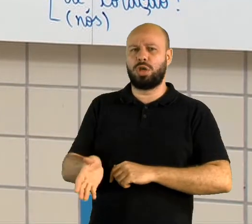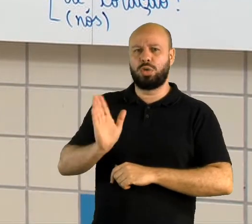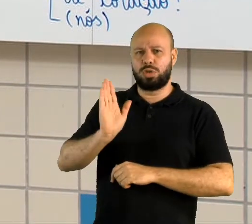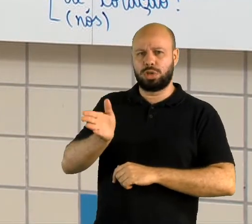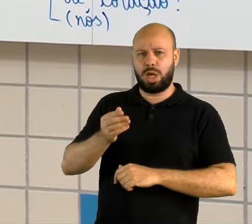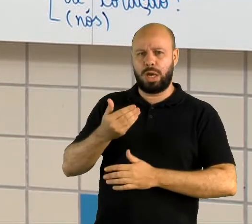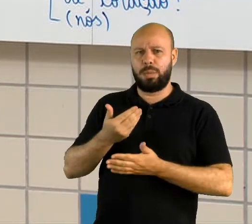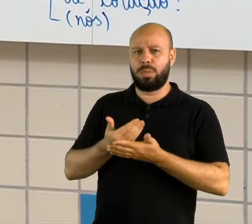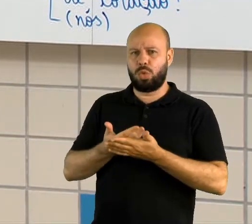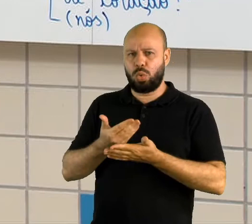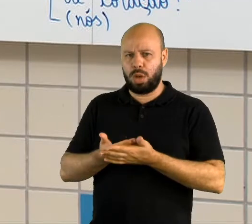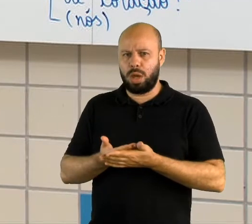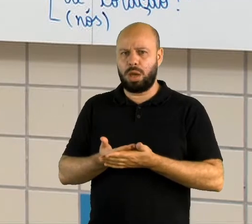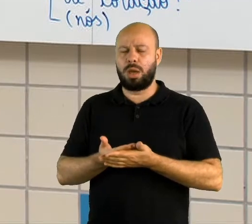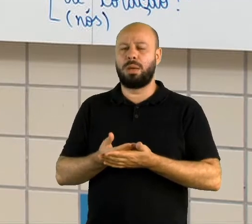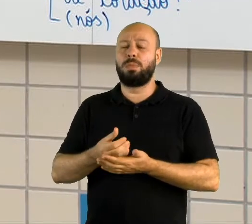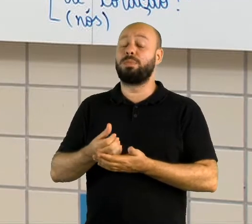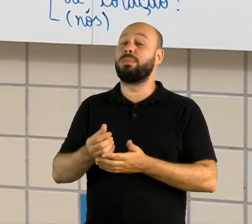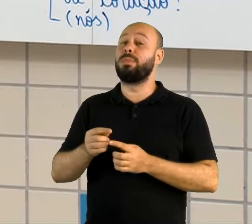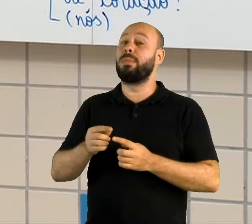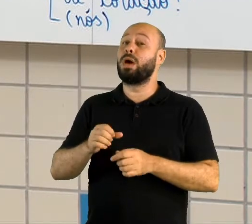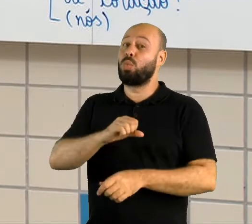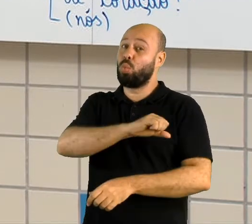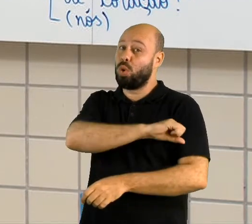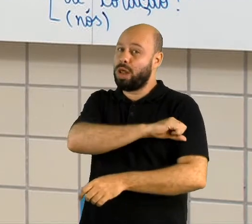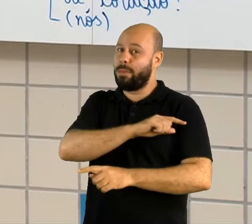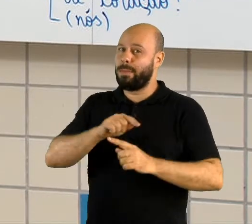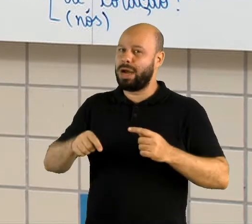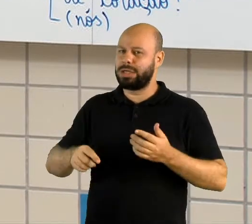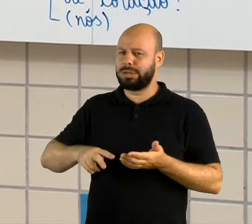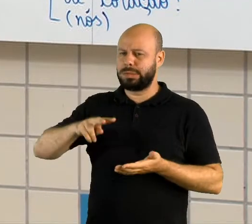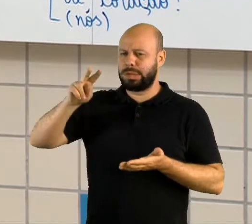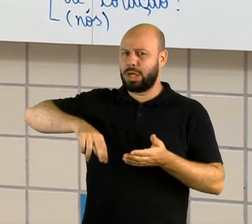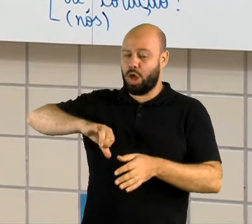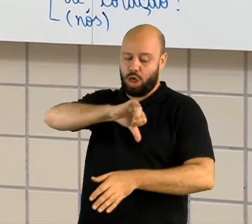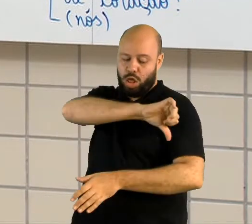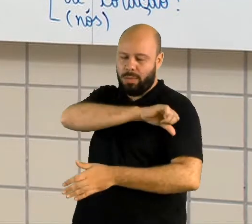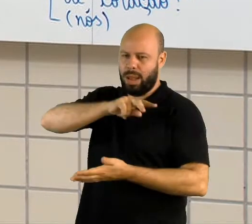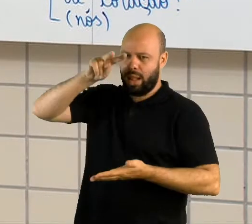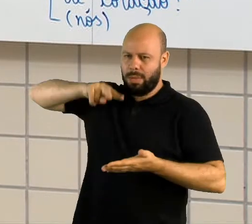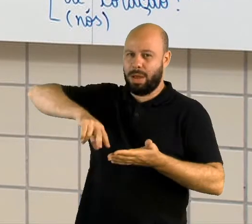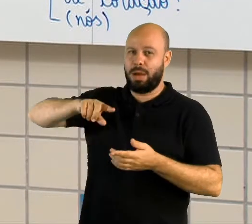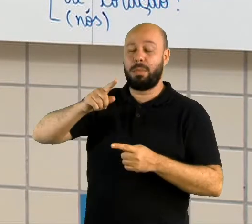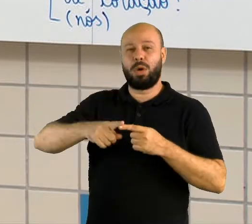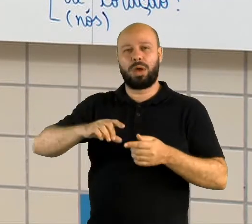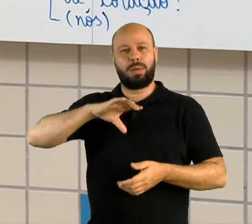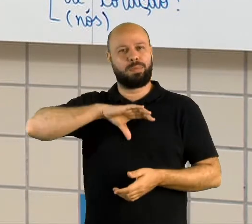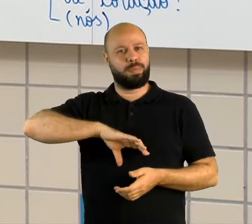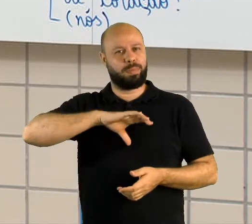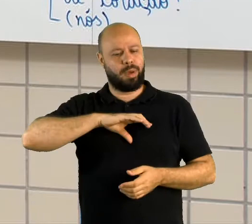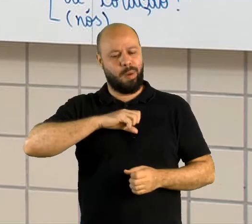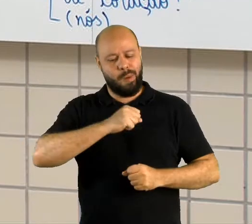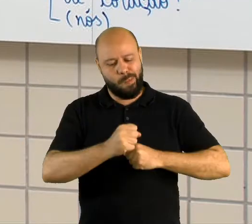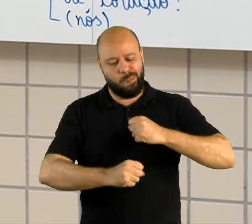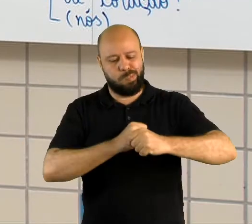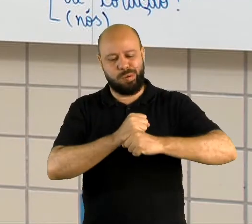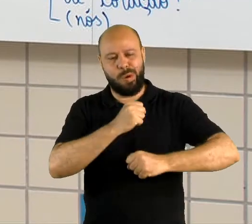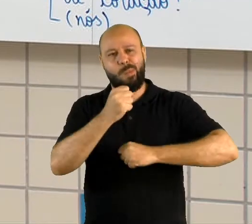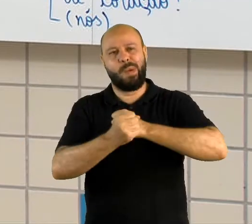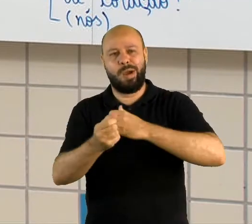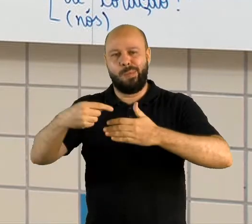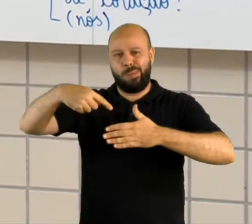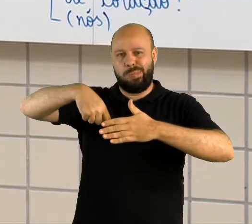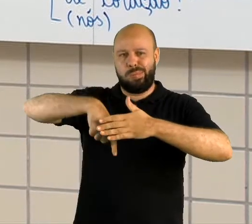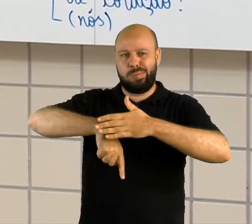ano, mas agora no 9º nós vamos relembrar, porque a língua portuguesa é assim, a cada ano a gente aprofunda mais o